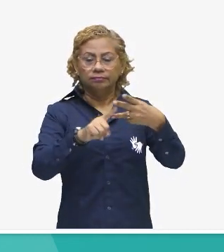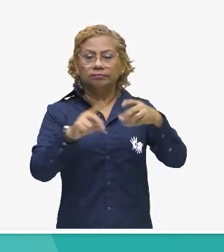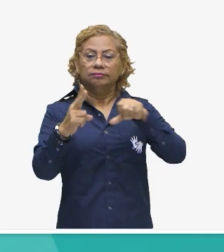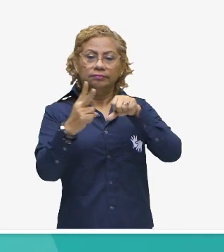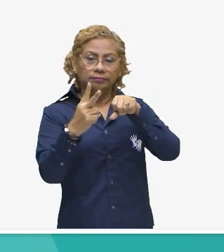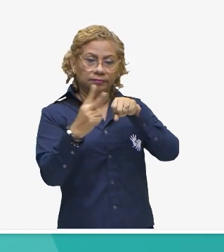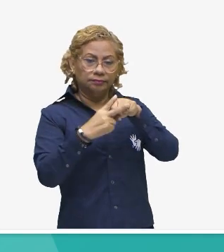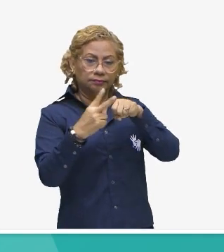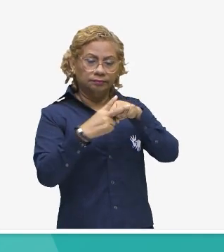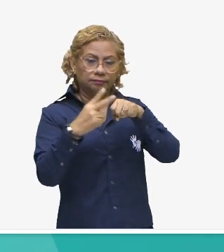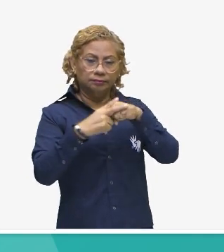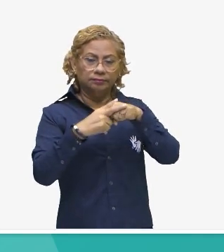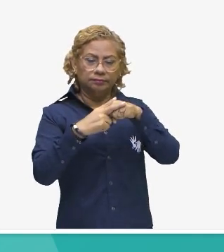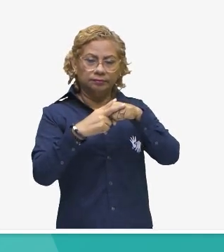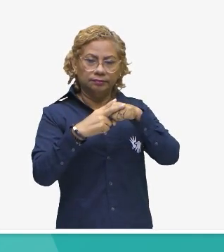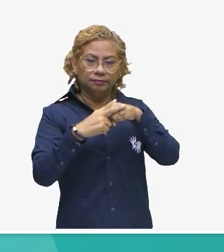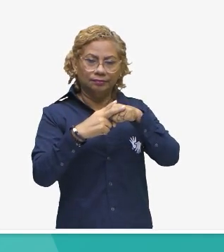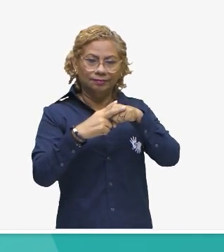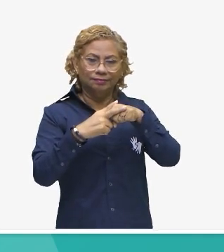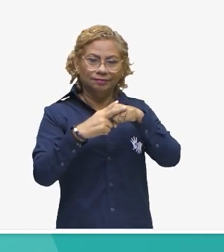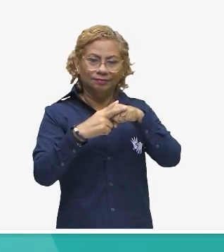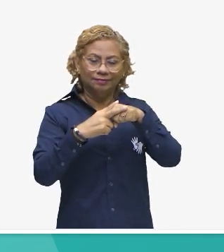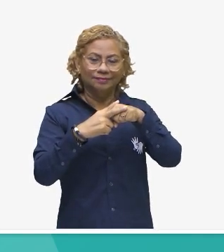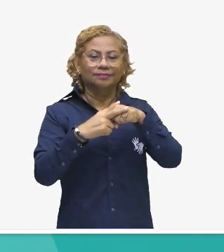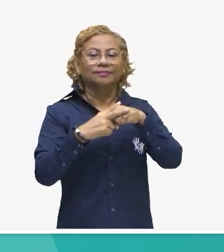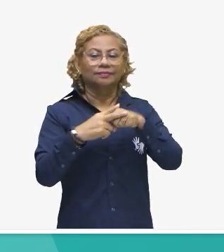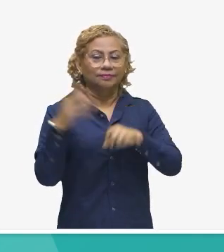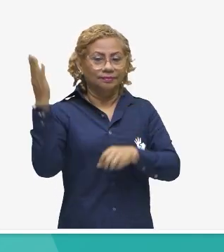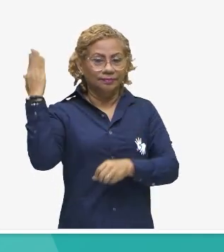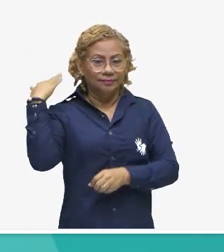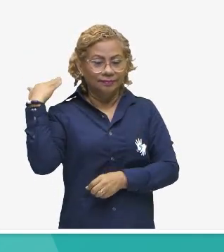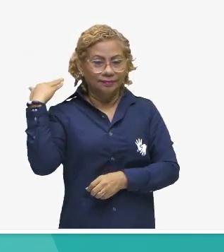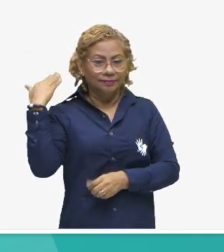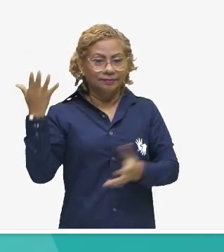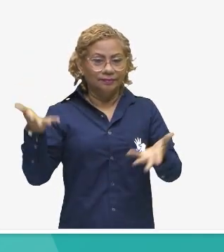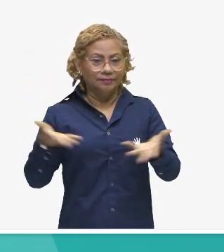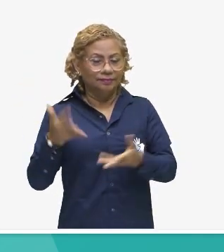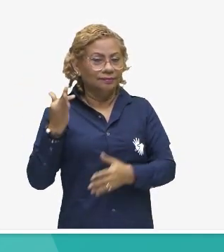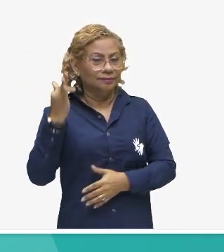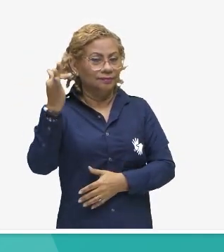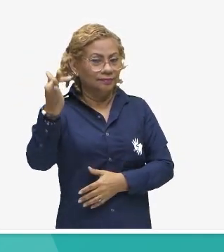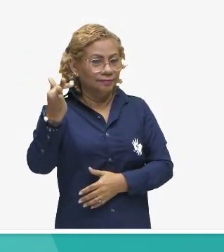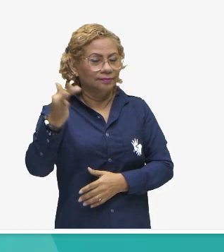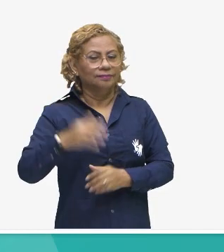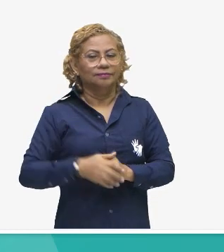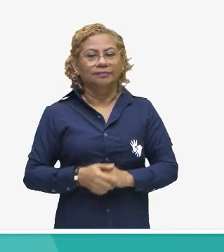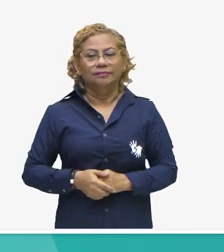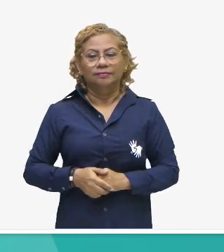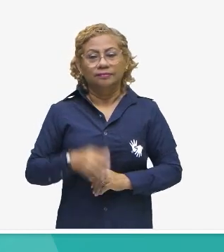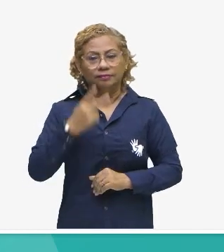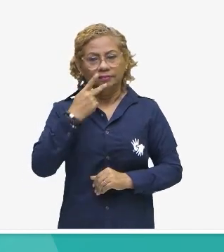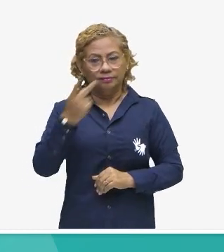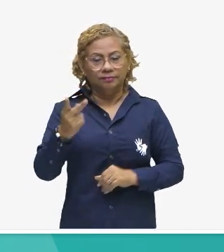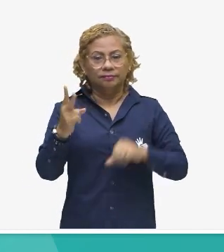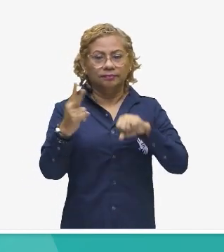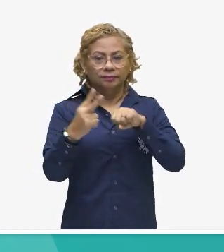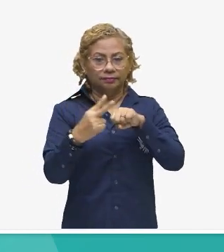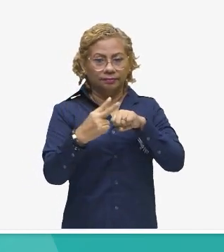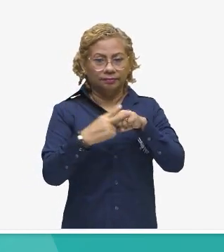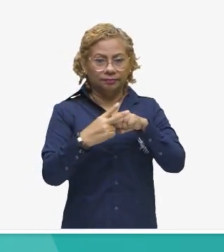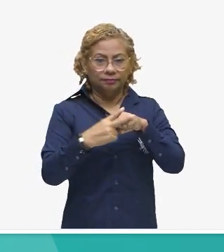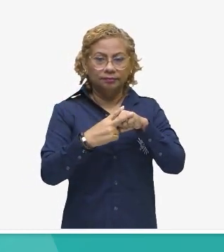Né? Por isso que quando nós falamos que os verbos, né,